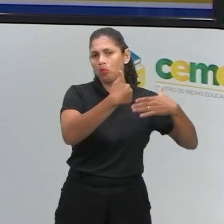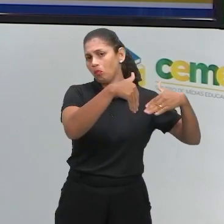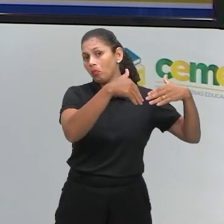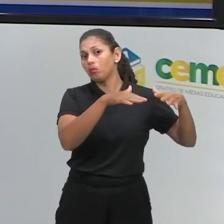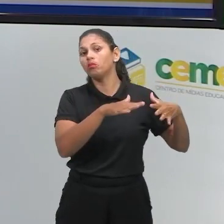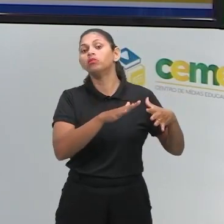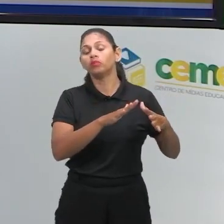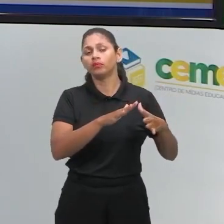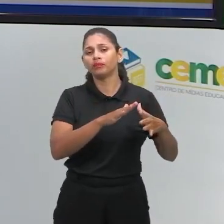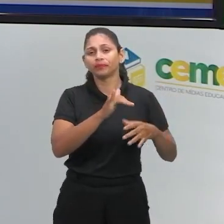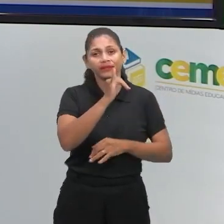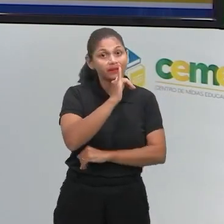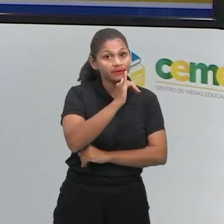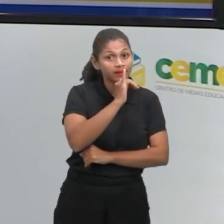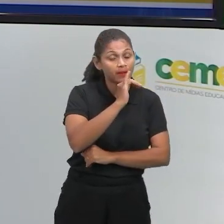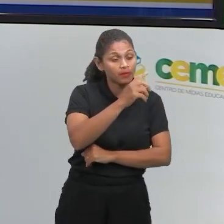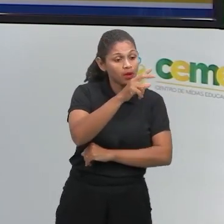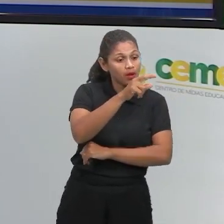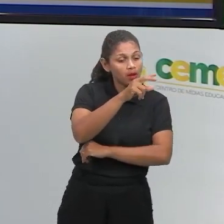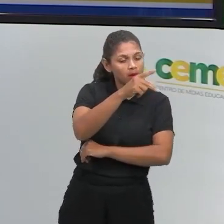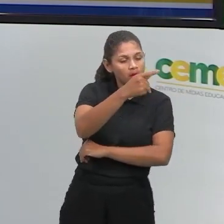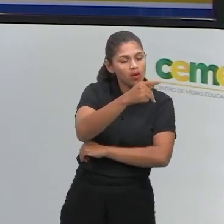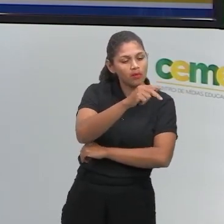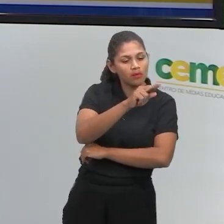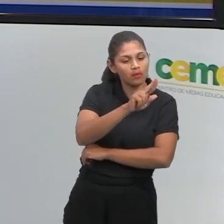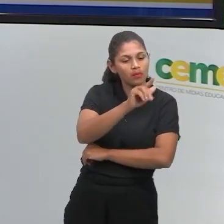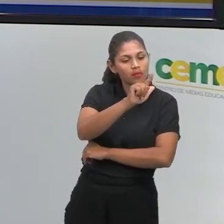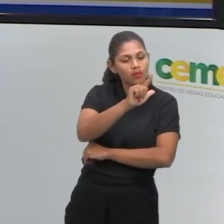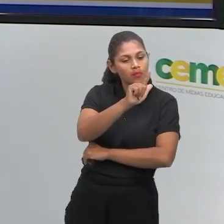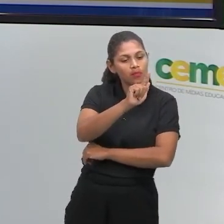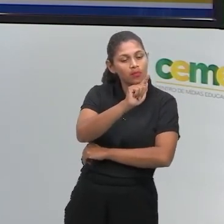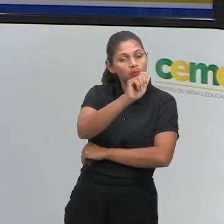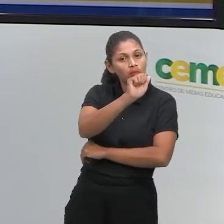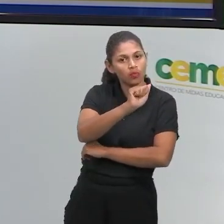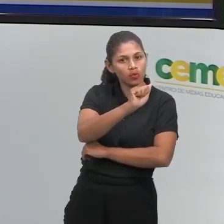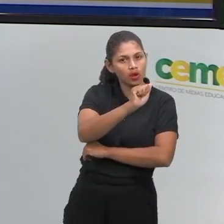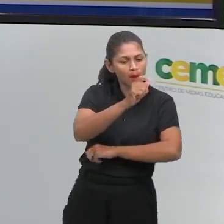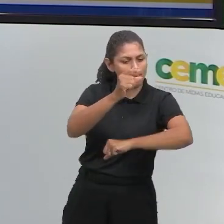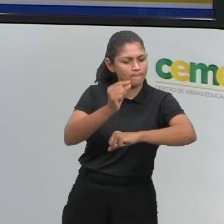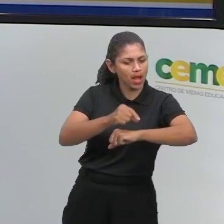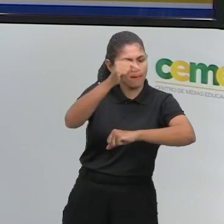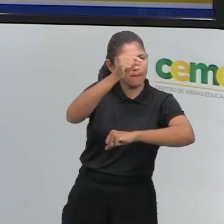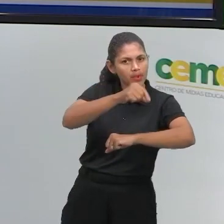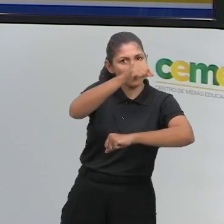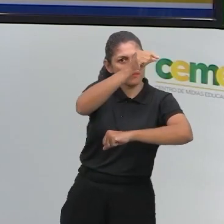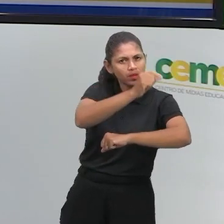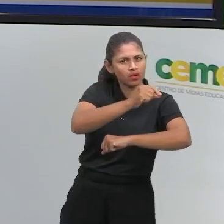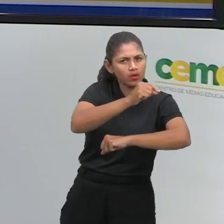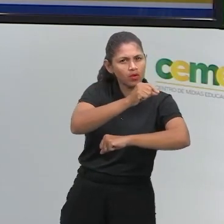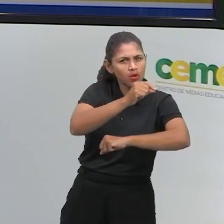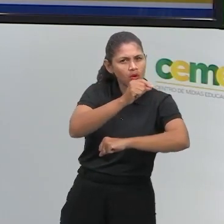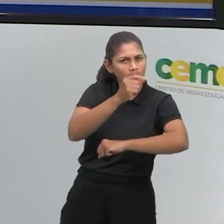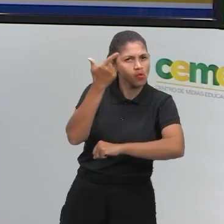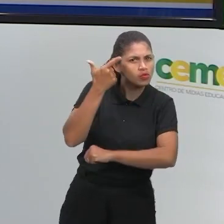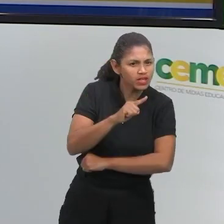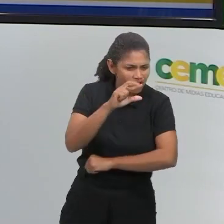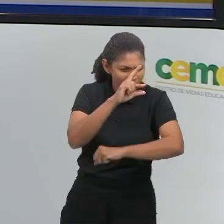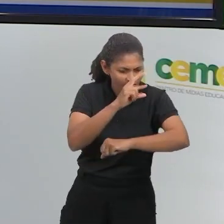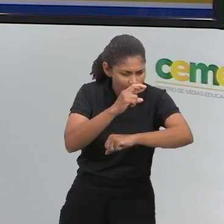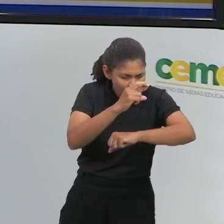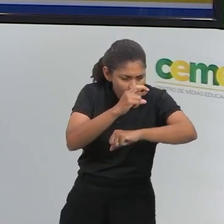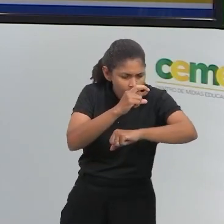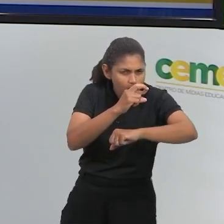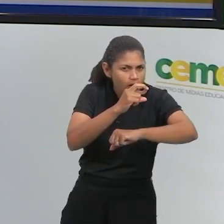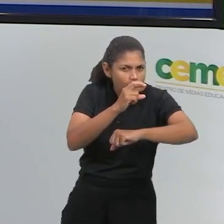exemplo, uma pulga no chão de uma casa. Você consegue ver a pulga facilmente no chão da casa? Não,